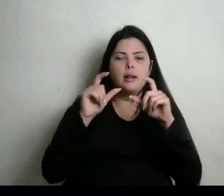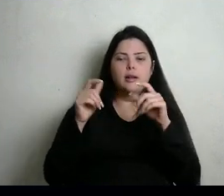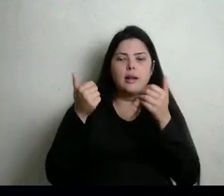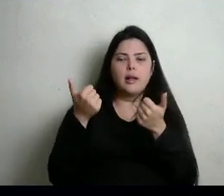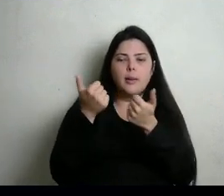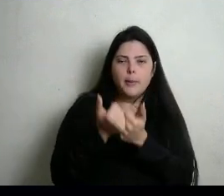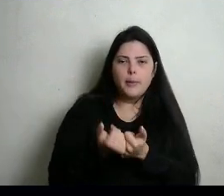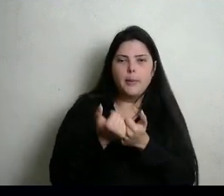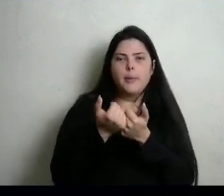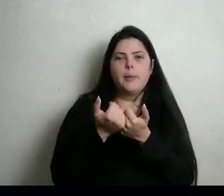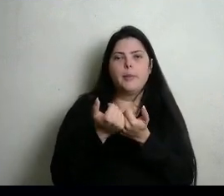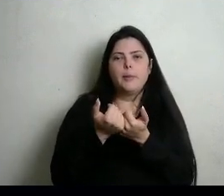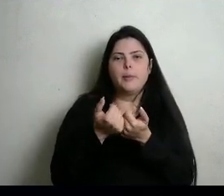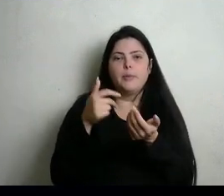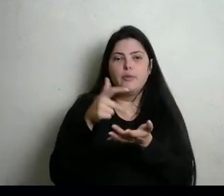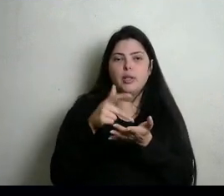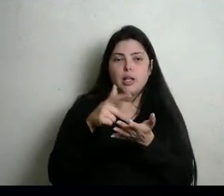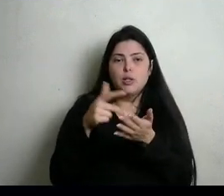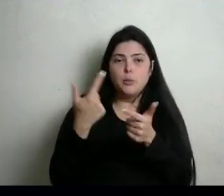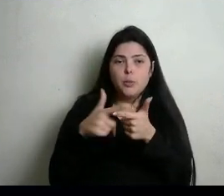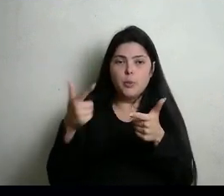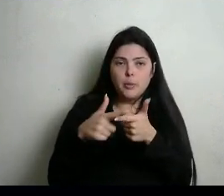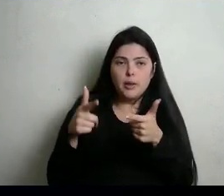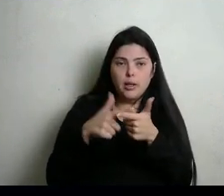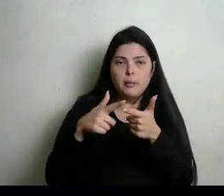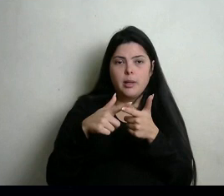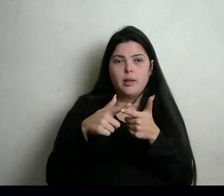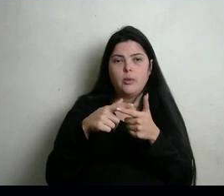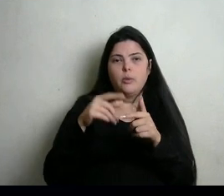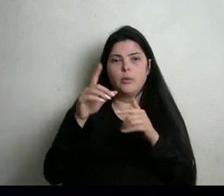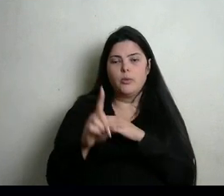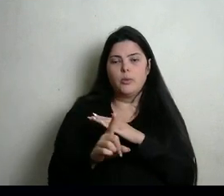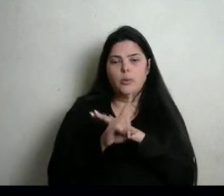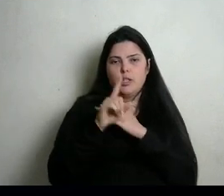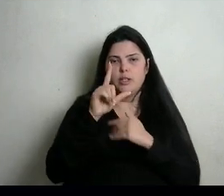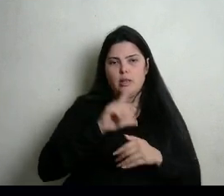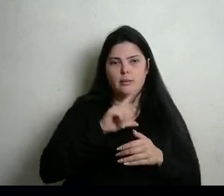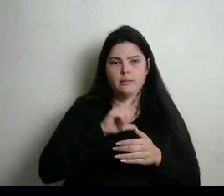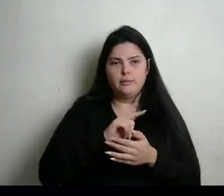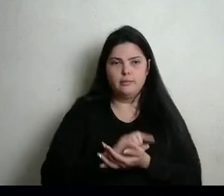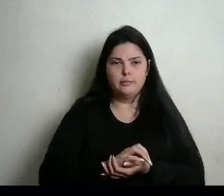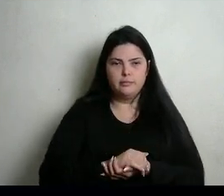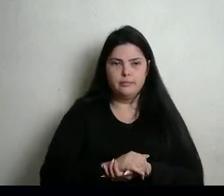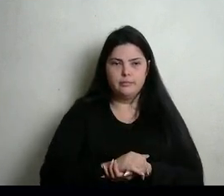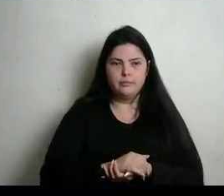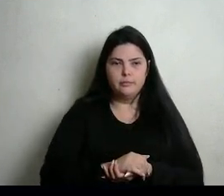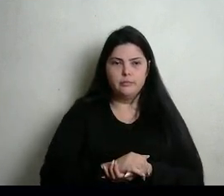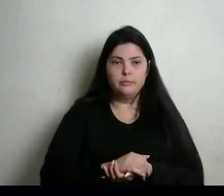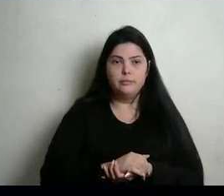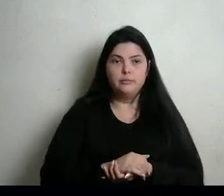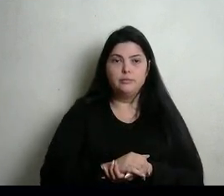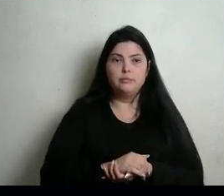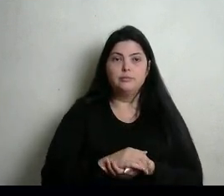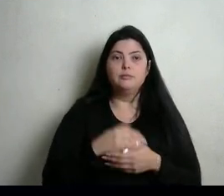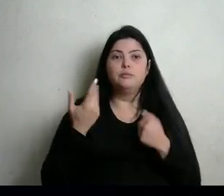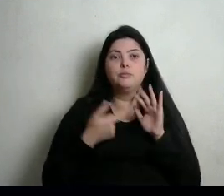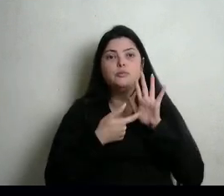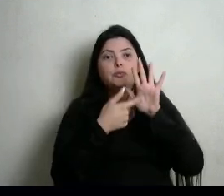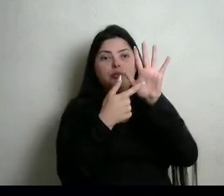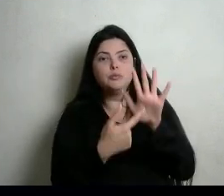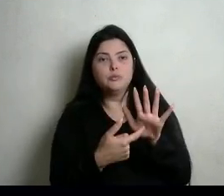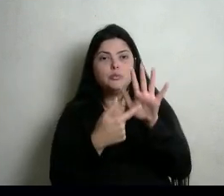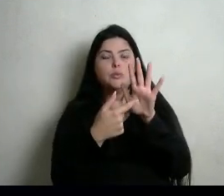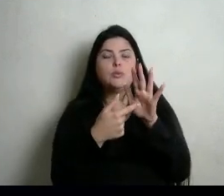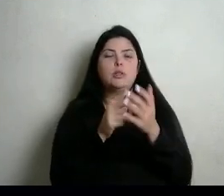verdadeiro problema que o nosso cliente tem, certo? Então, para demonstrar um